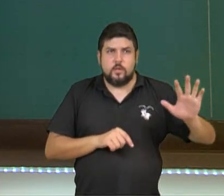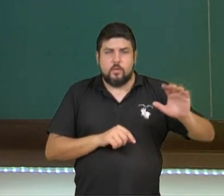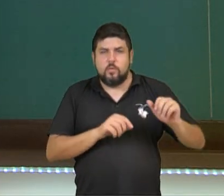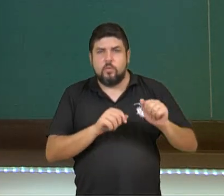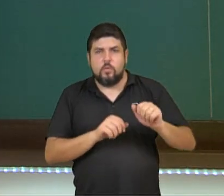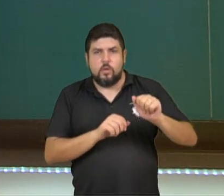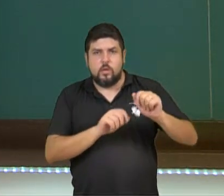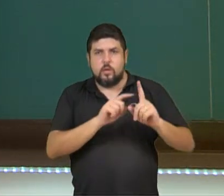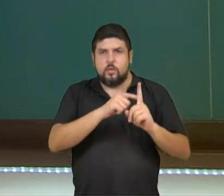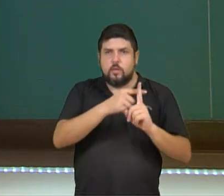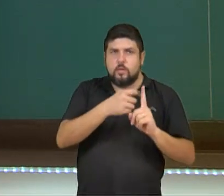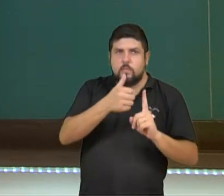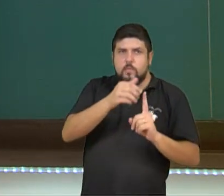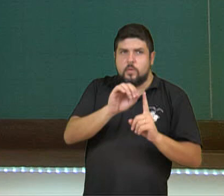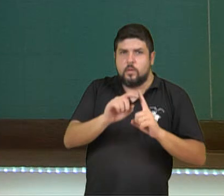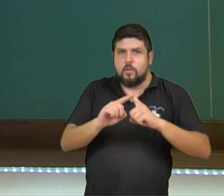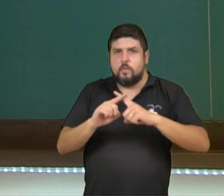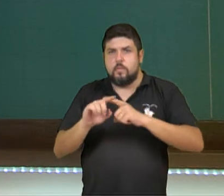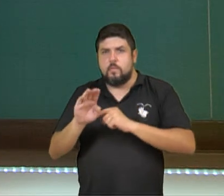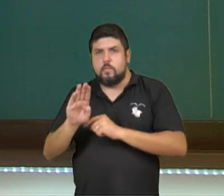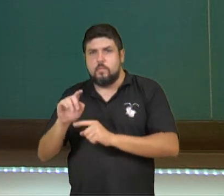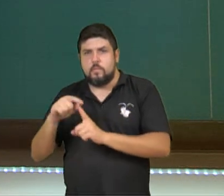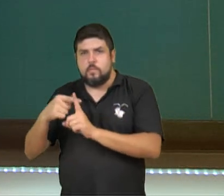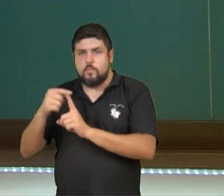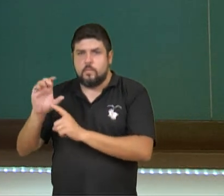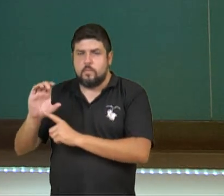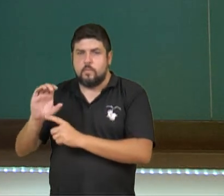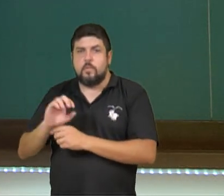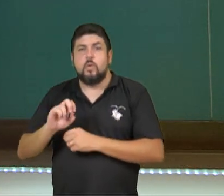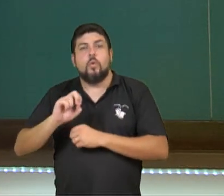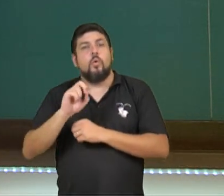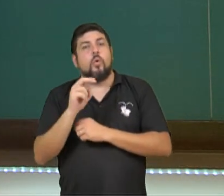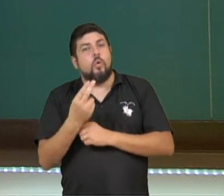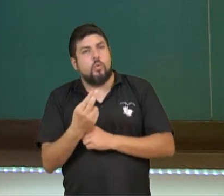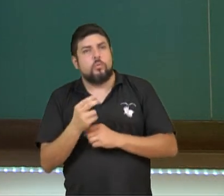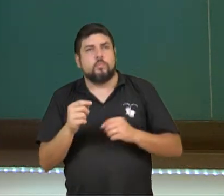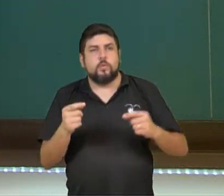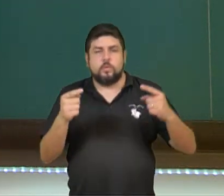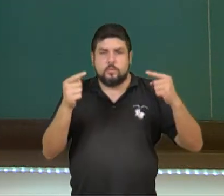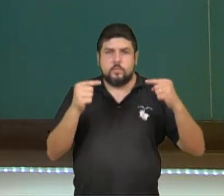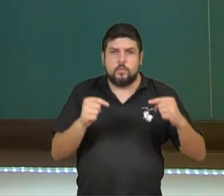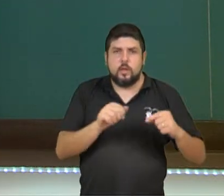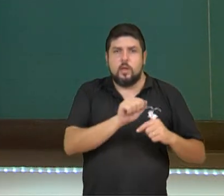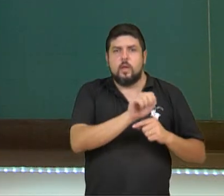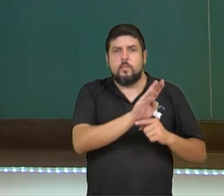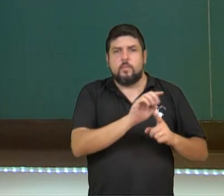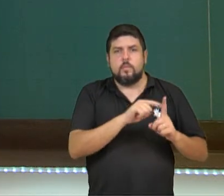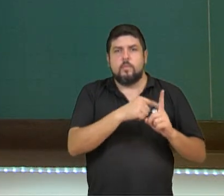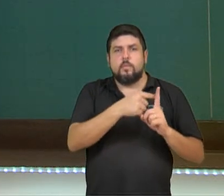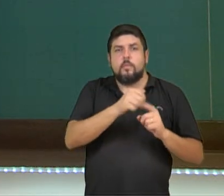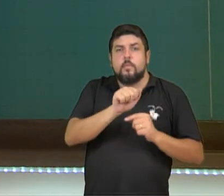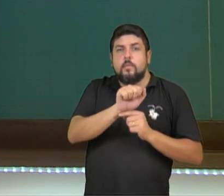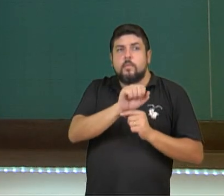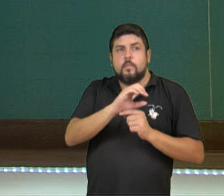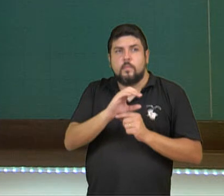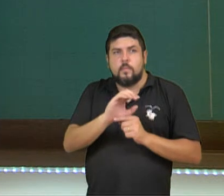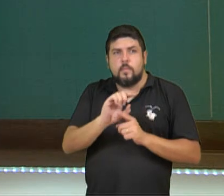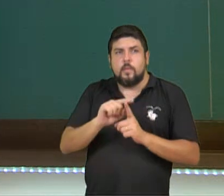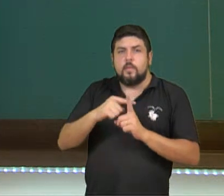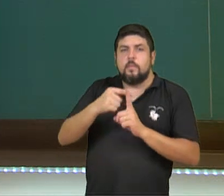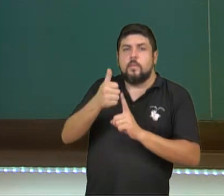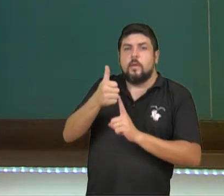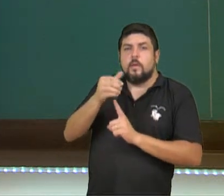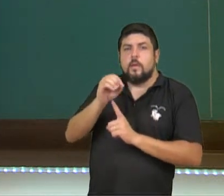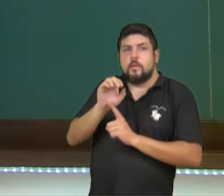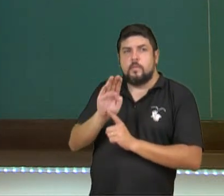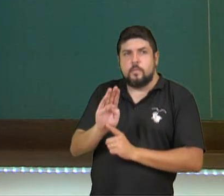através desse produto, ou através dessa expressão aqui, que nada mais é do que a área dos pedacinhos. E que a